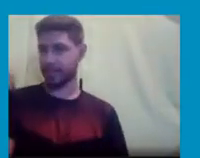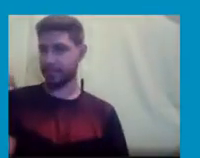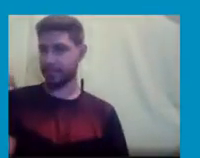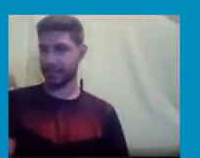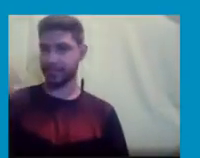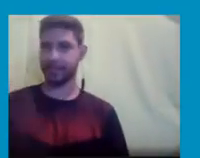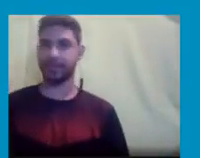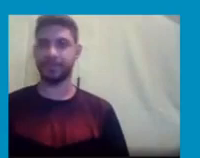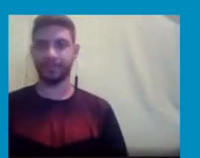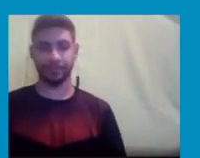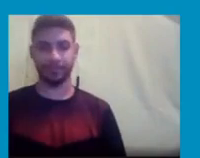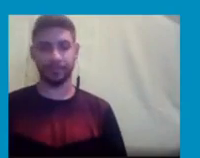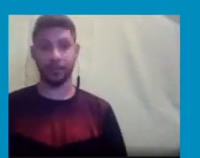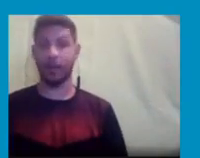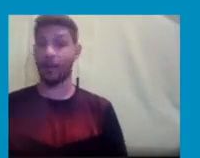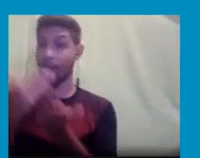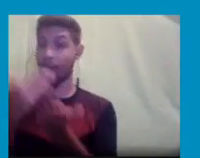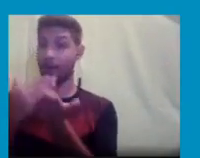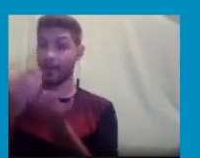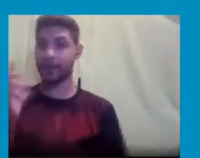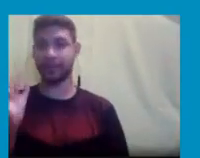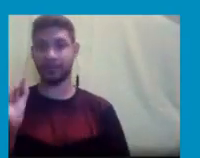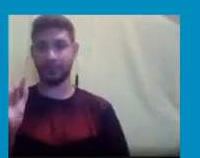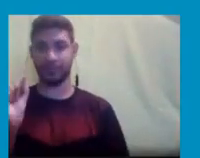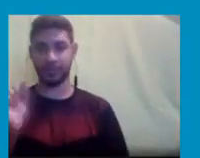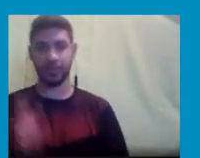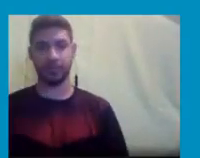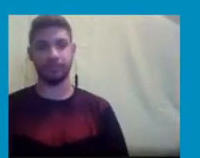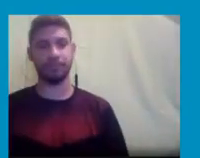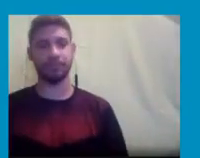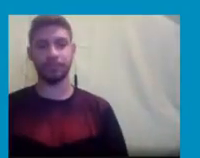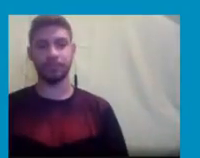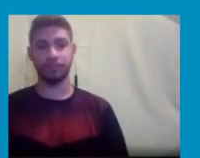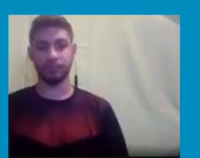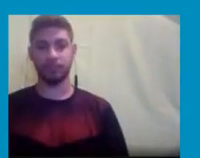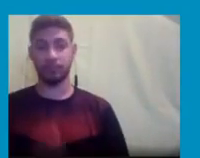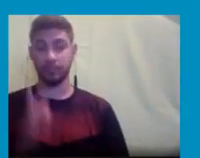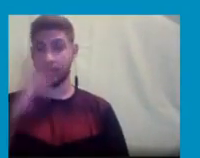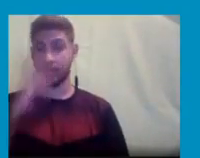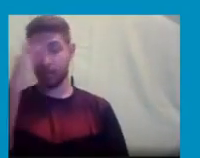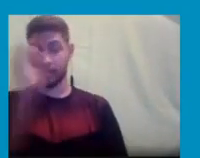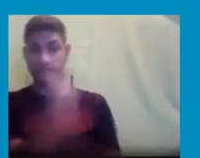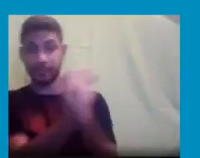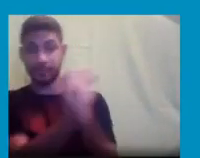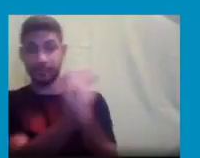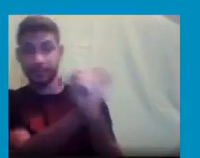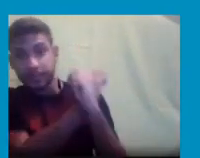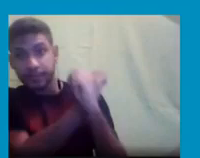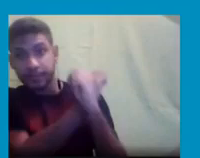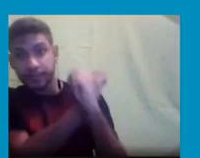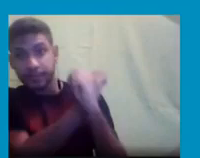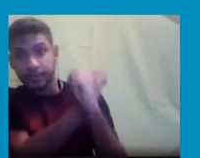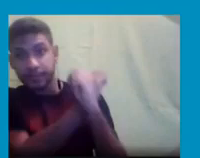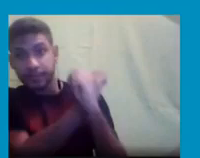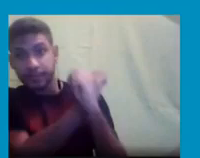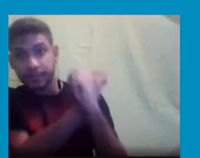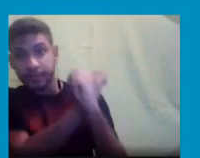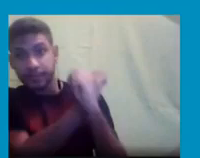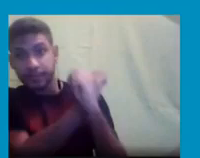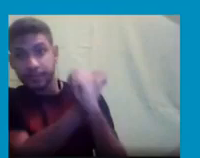E ele começa a defender os escravizados na justiça,